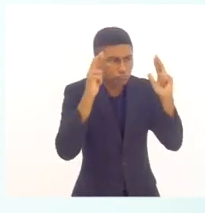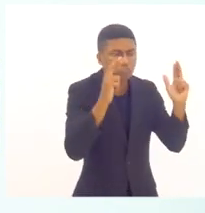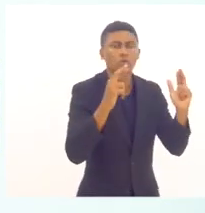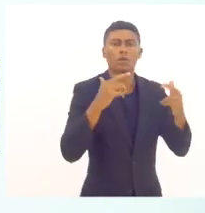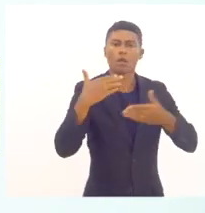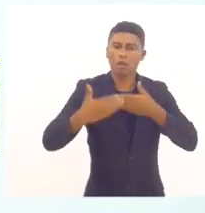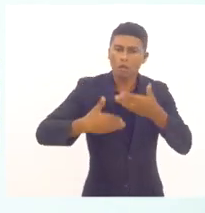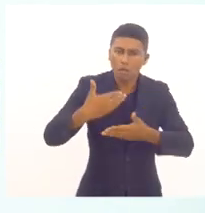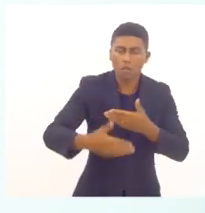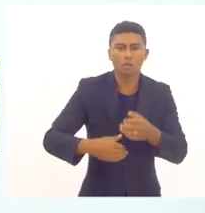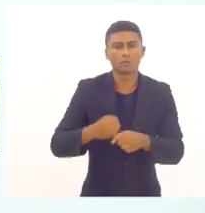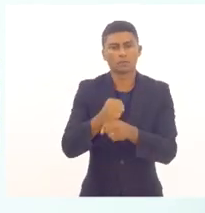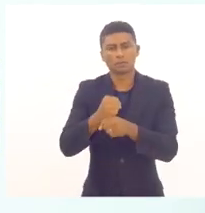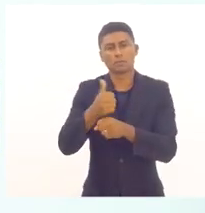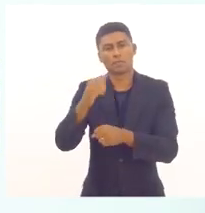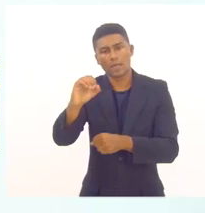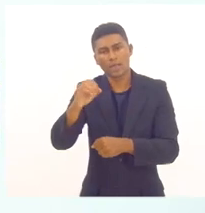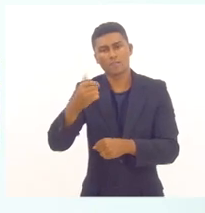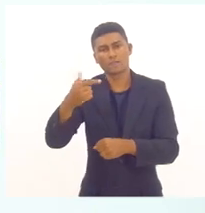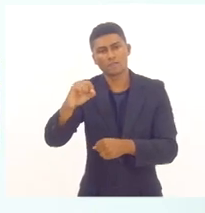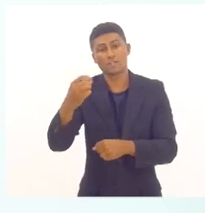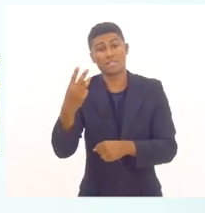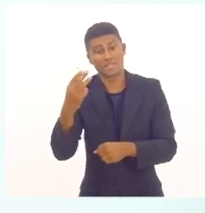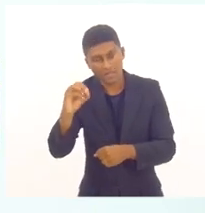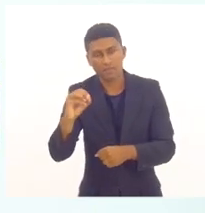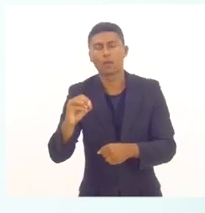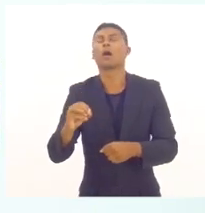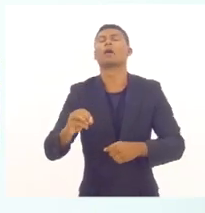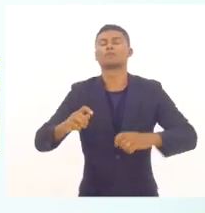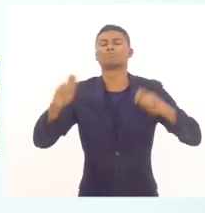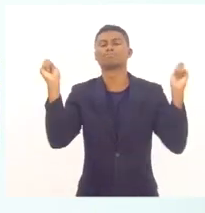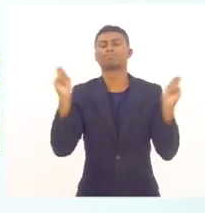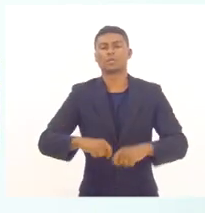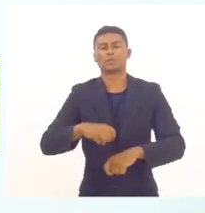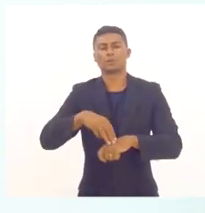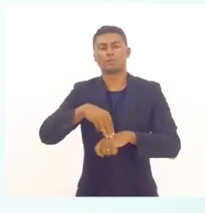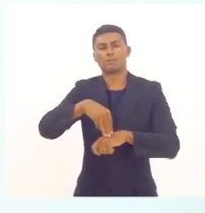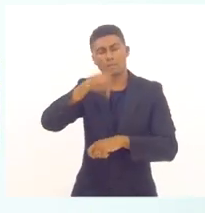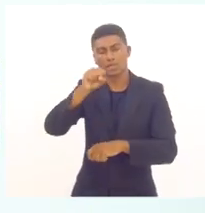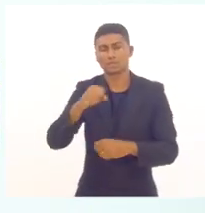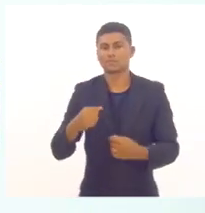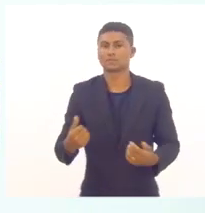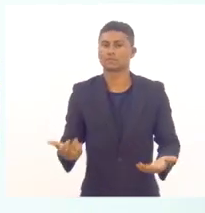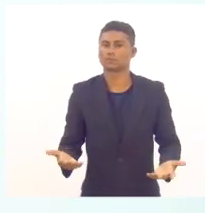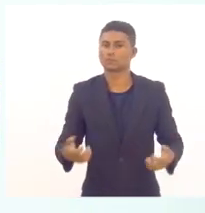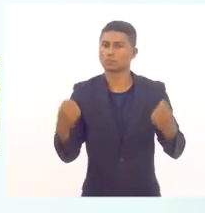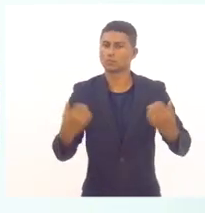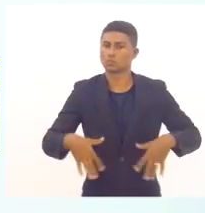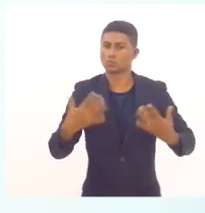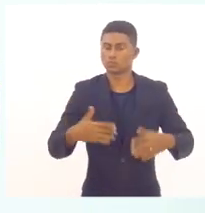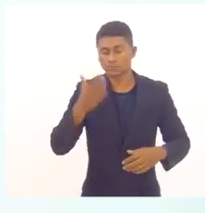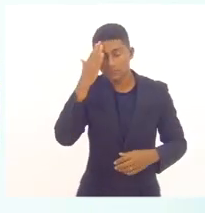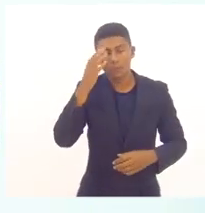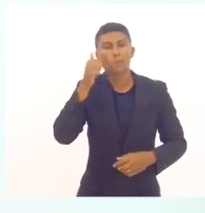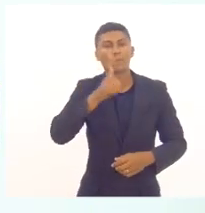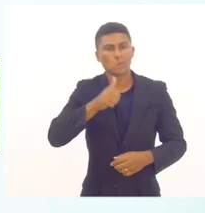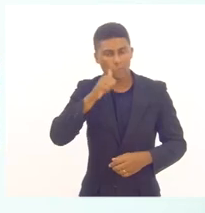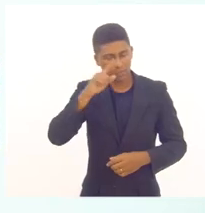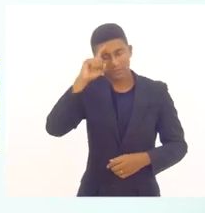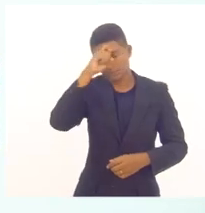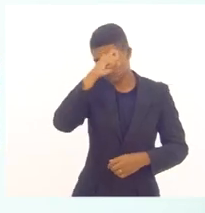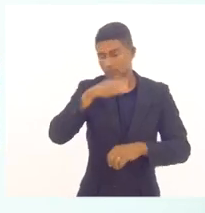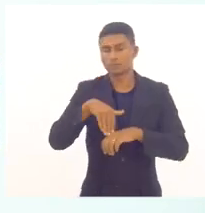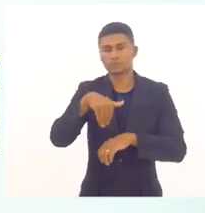10, 20, 30 anos, você pode ser reconhecida mestra pela comunidade. Para a mulher, o caminho é mais longo.